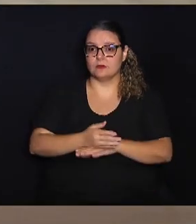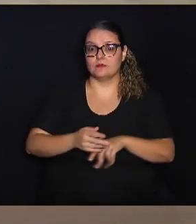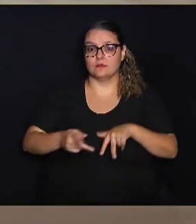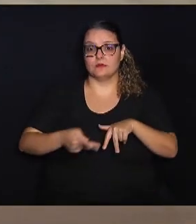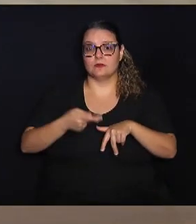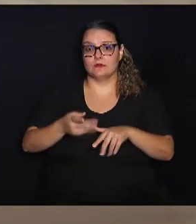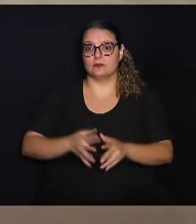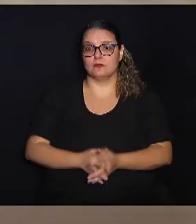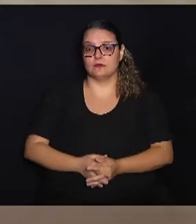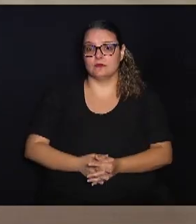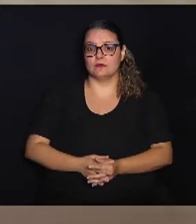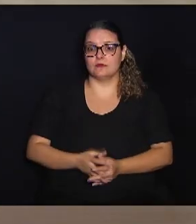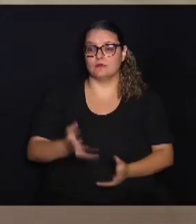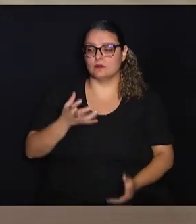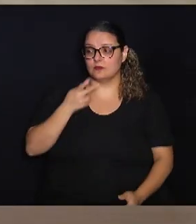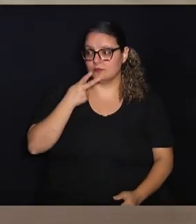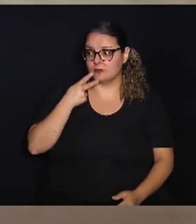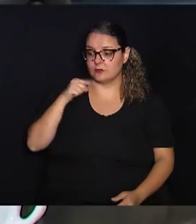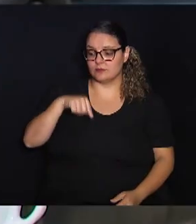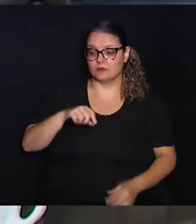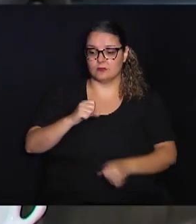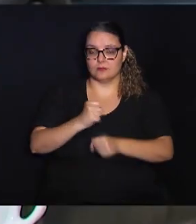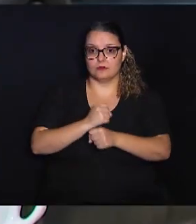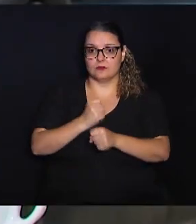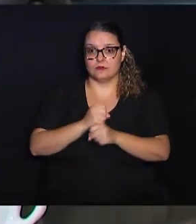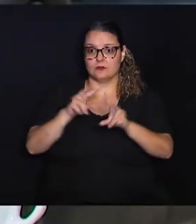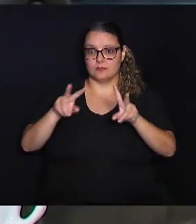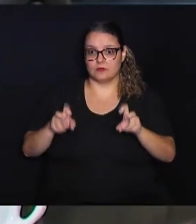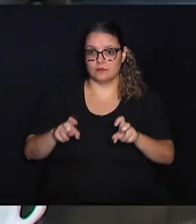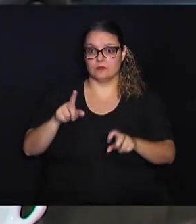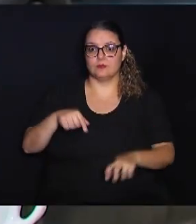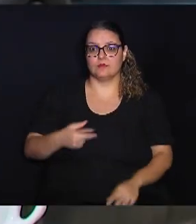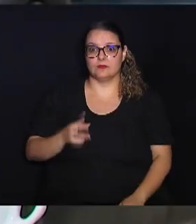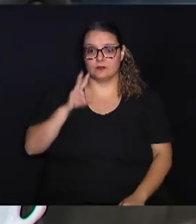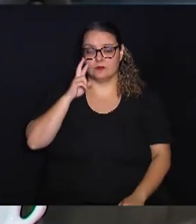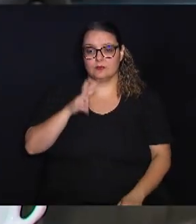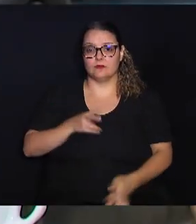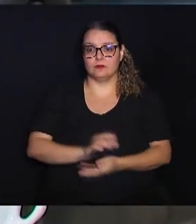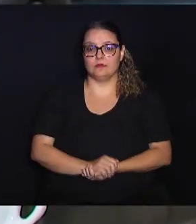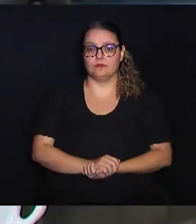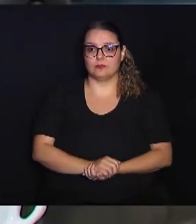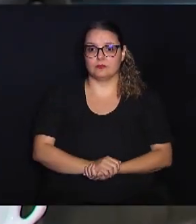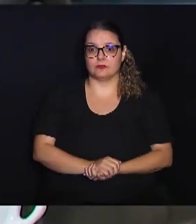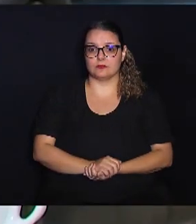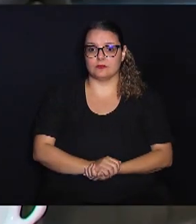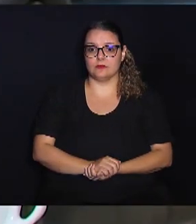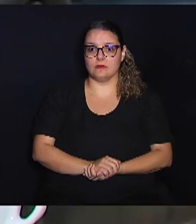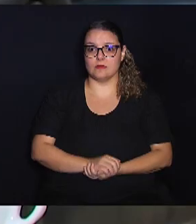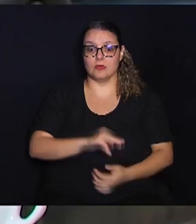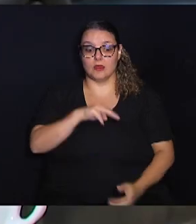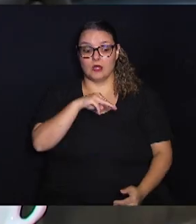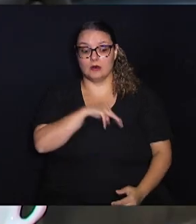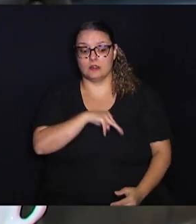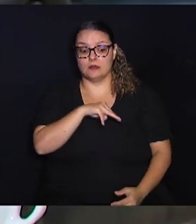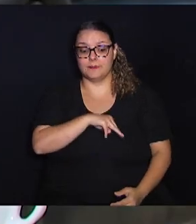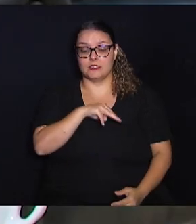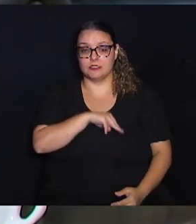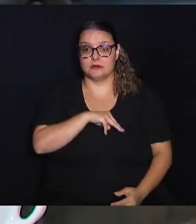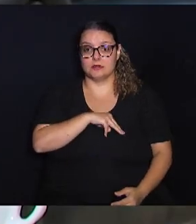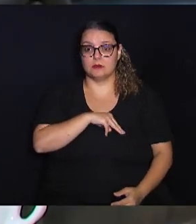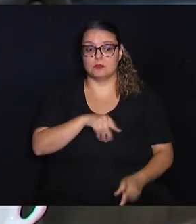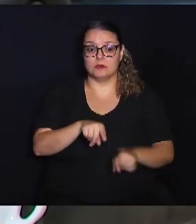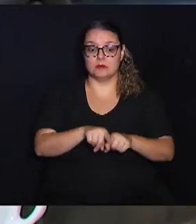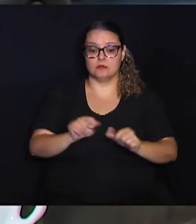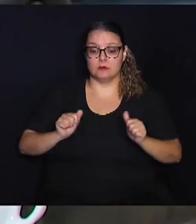Queria que o senhor falasse do tema deste ano, que eu inclusive vi aqui, olha, essa questão, a missão e a omissão